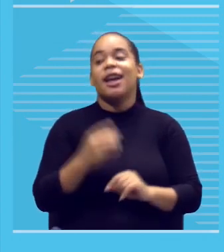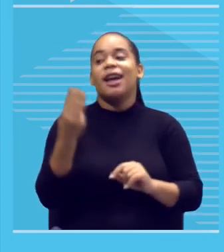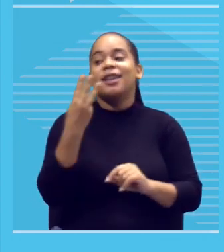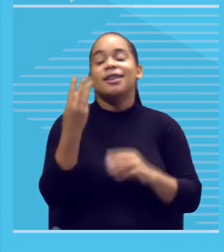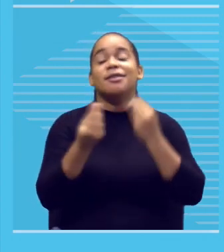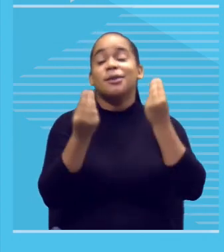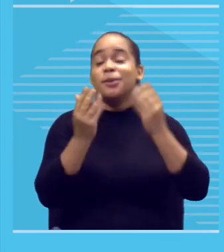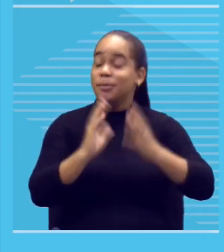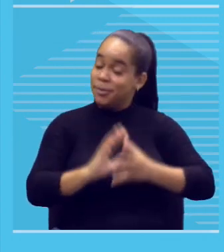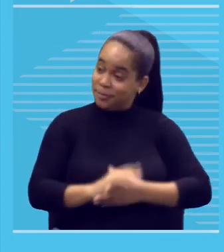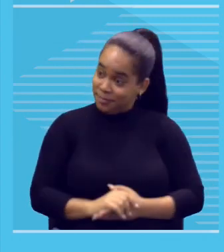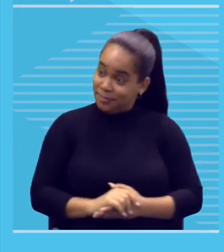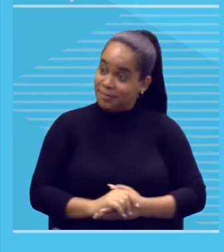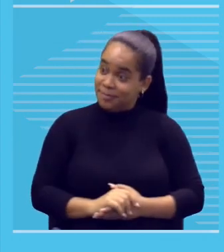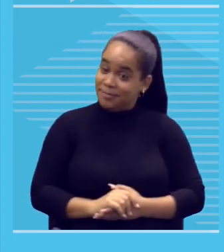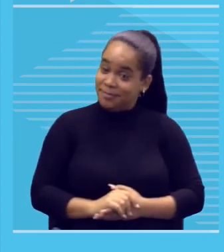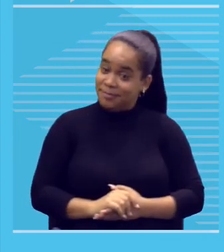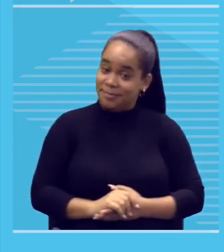galerinha